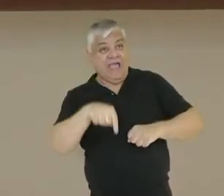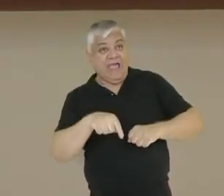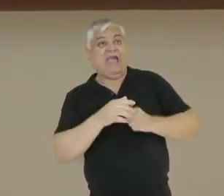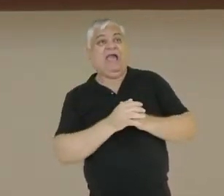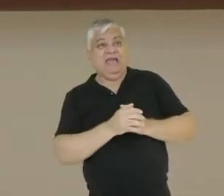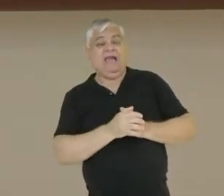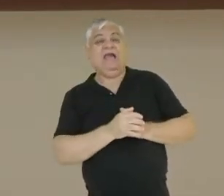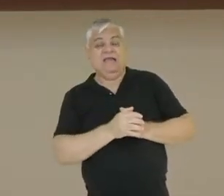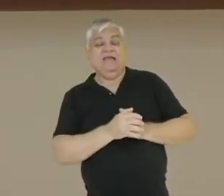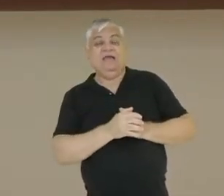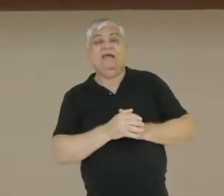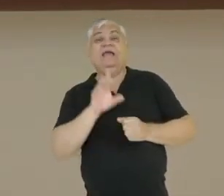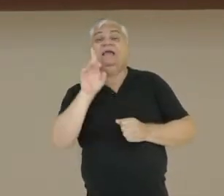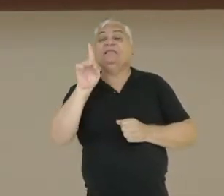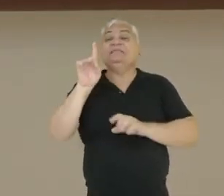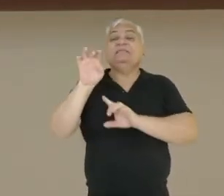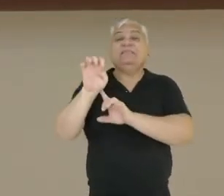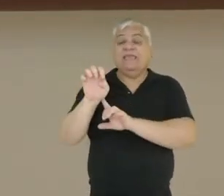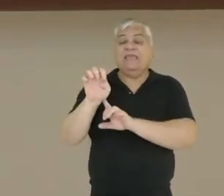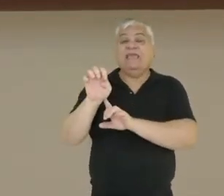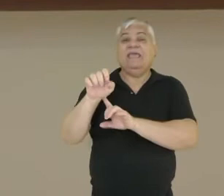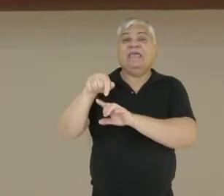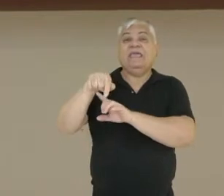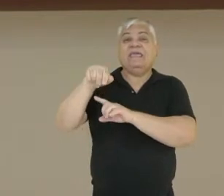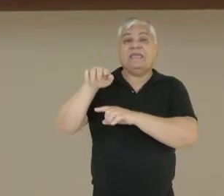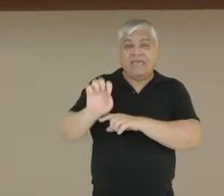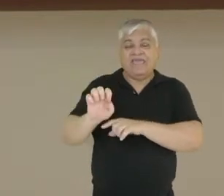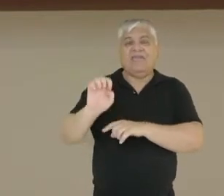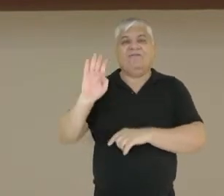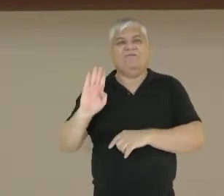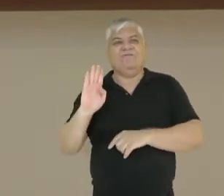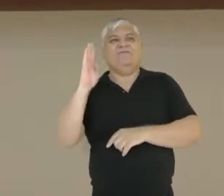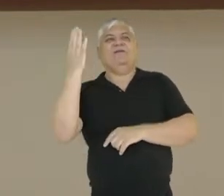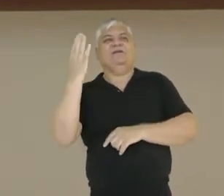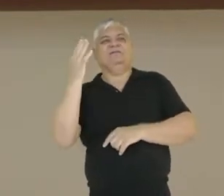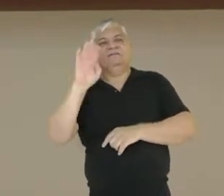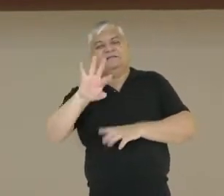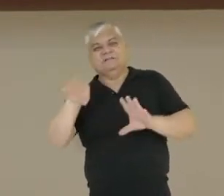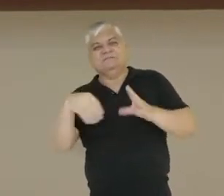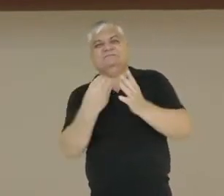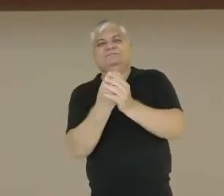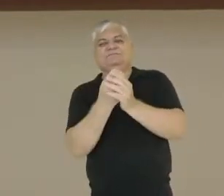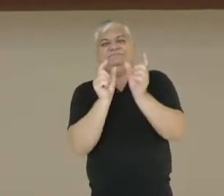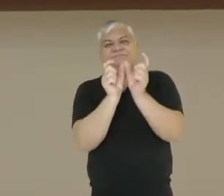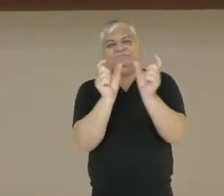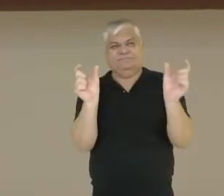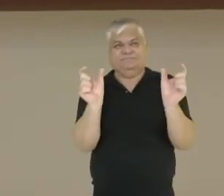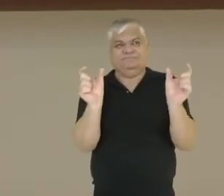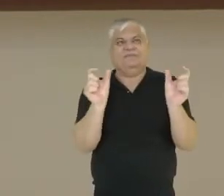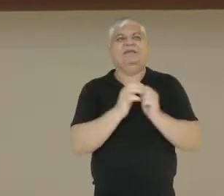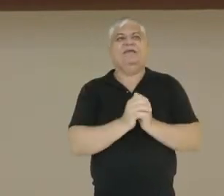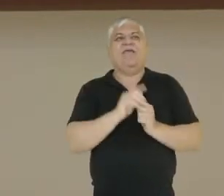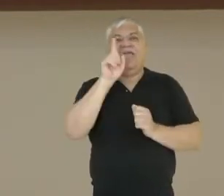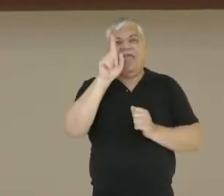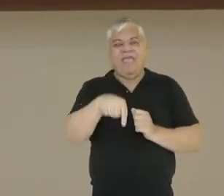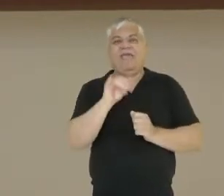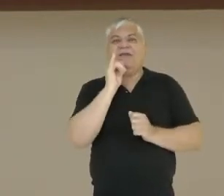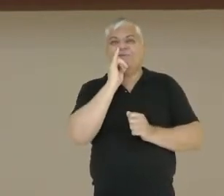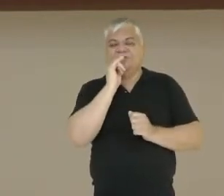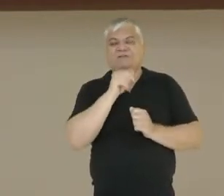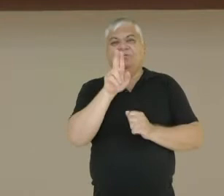Chances é um substantivo abstrato. De que a notícia seja falsa, completo sentido de chances. Trata-se de uma